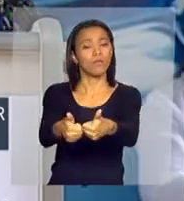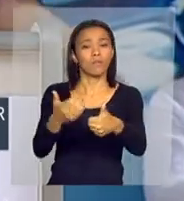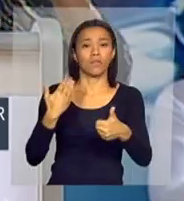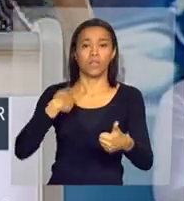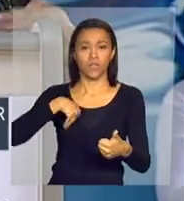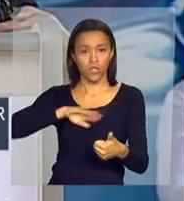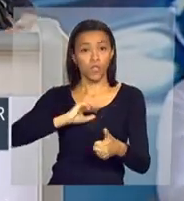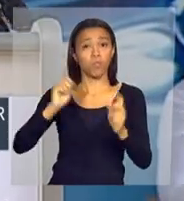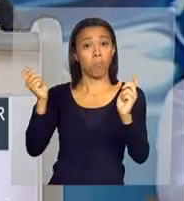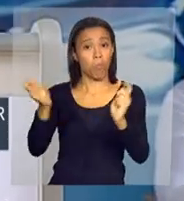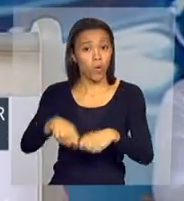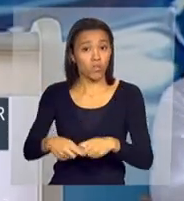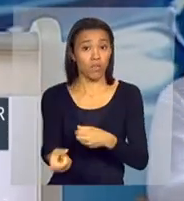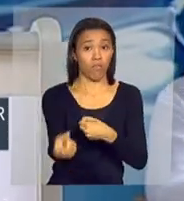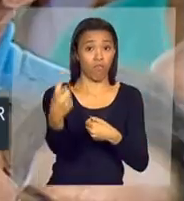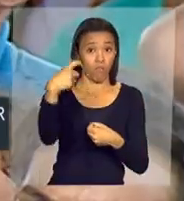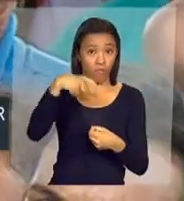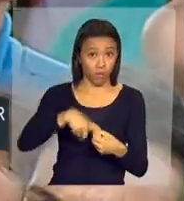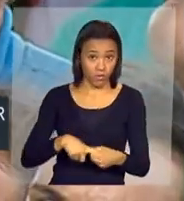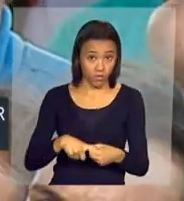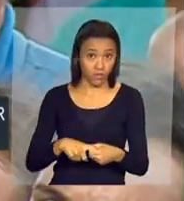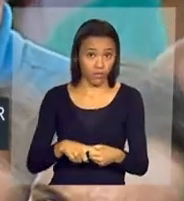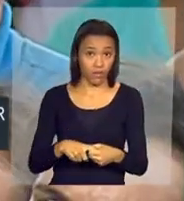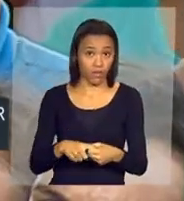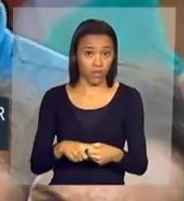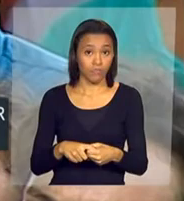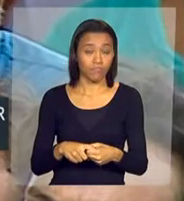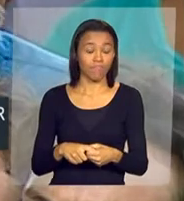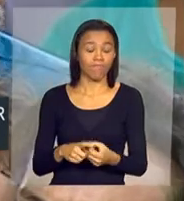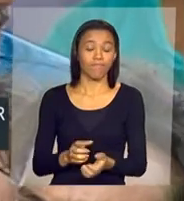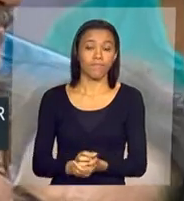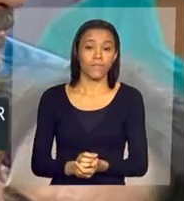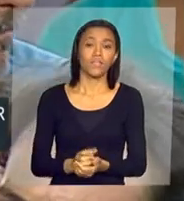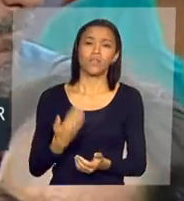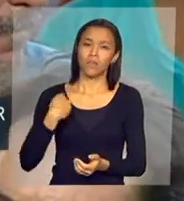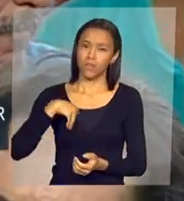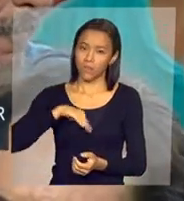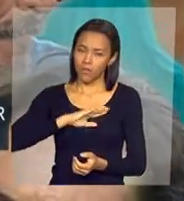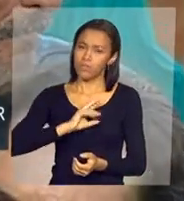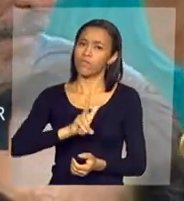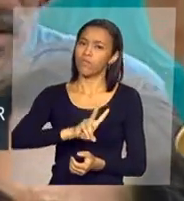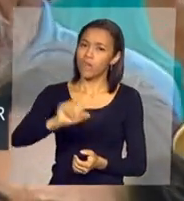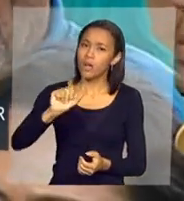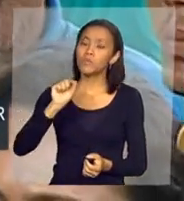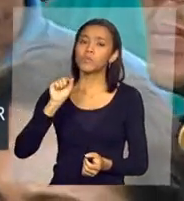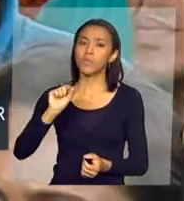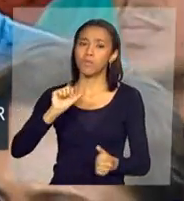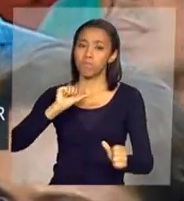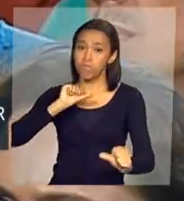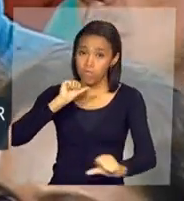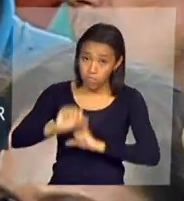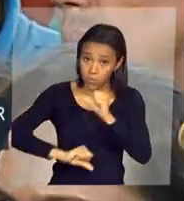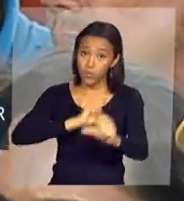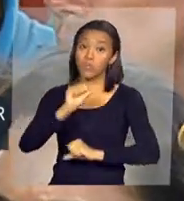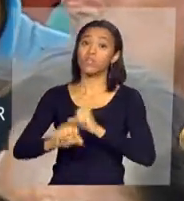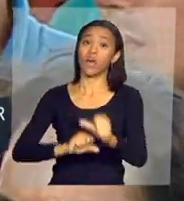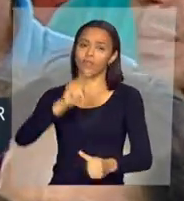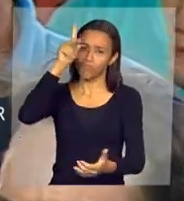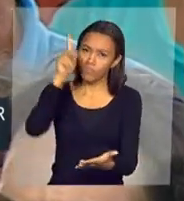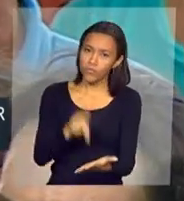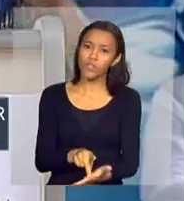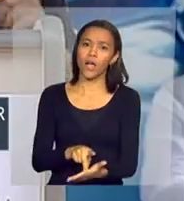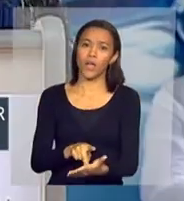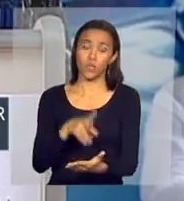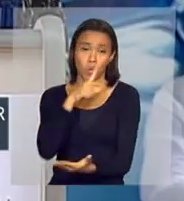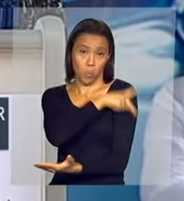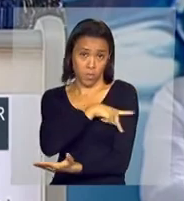possa voltar a apostar que nós vamos transformar, de fato, o Piauí,